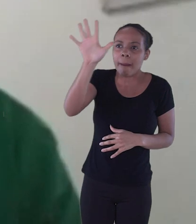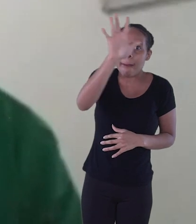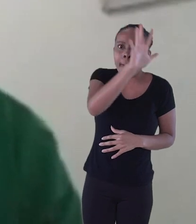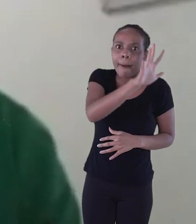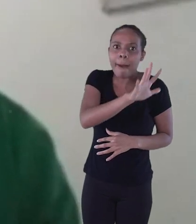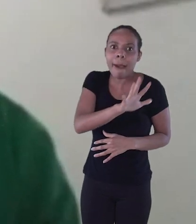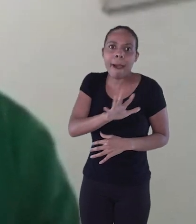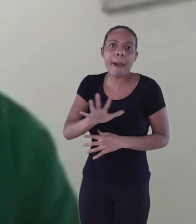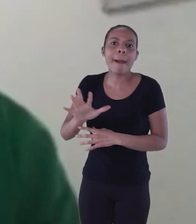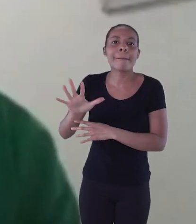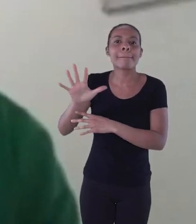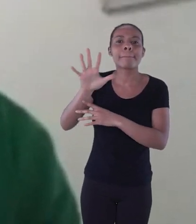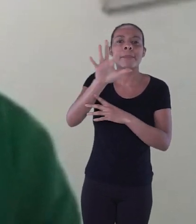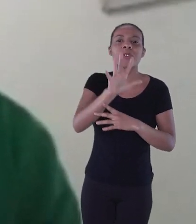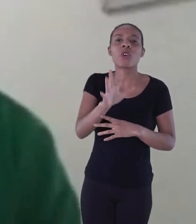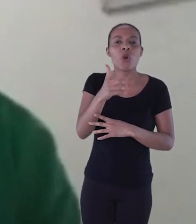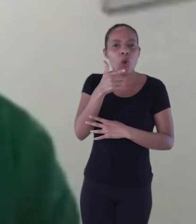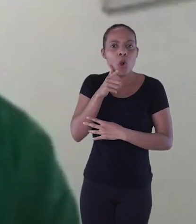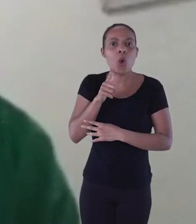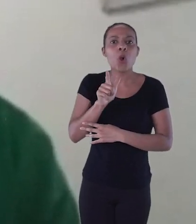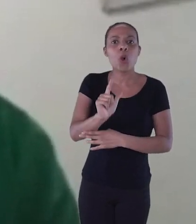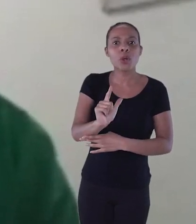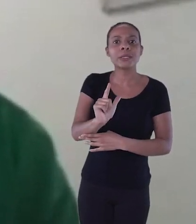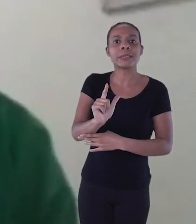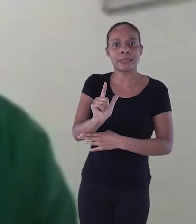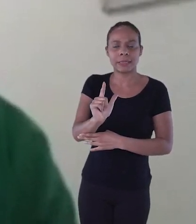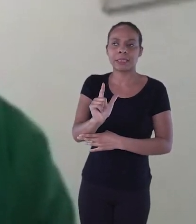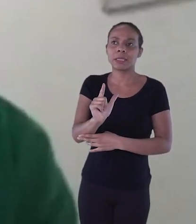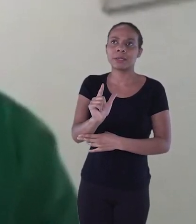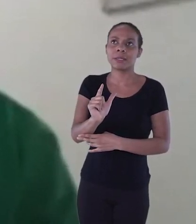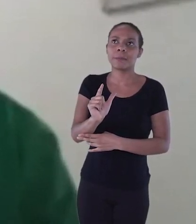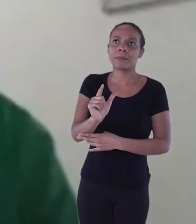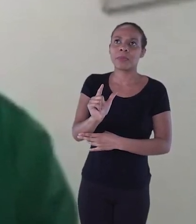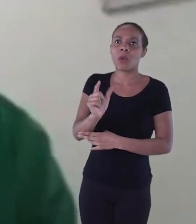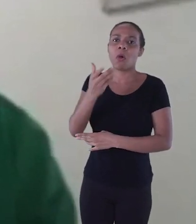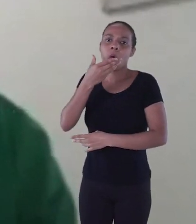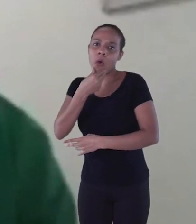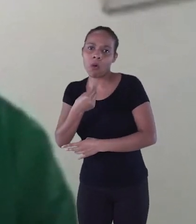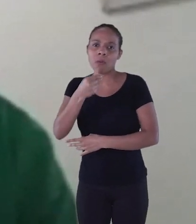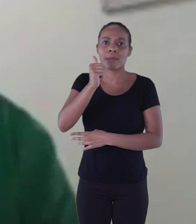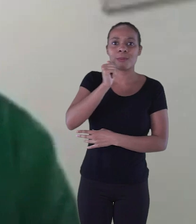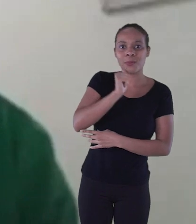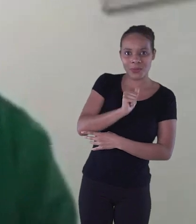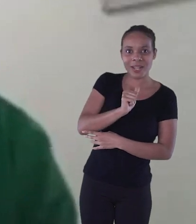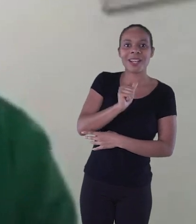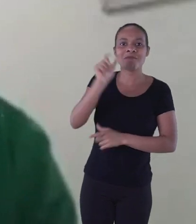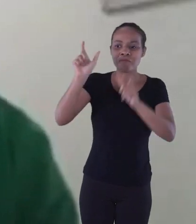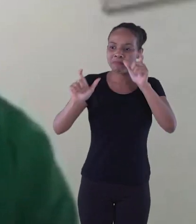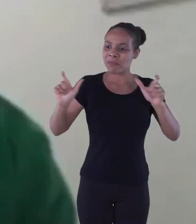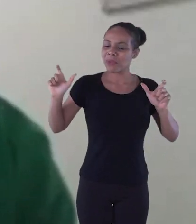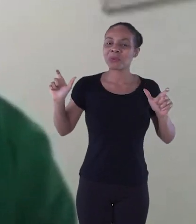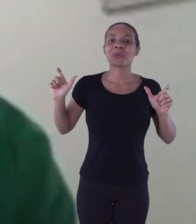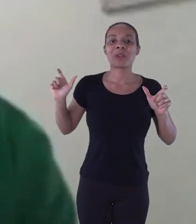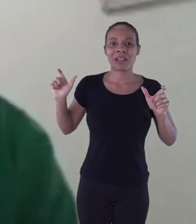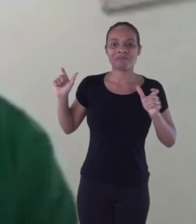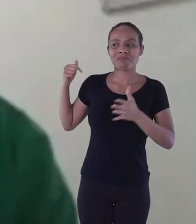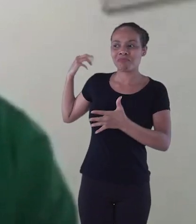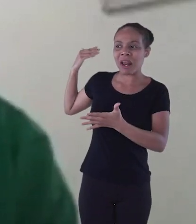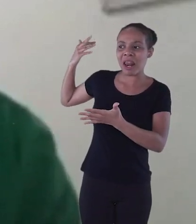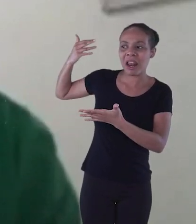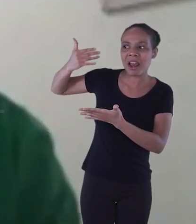um equilíbrio entre personagens homens e mulheres, além de personagens